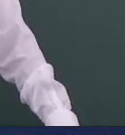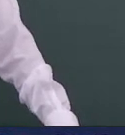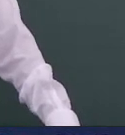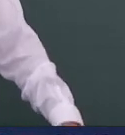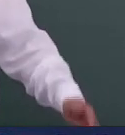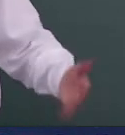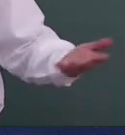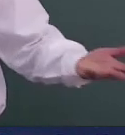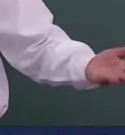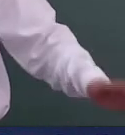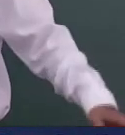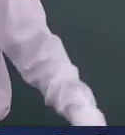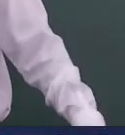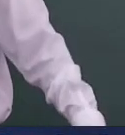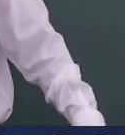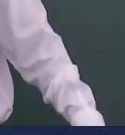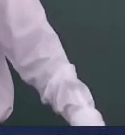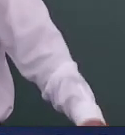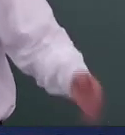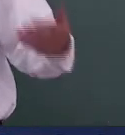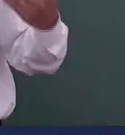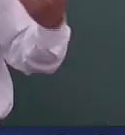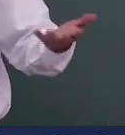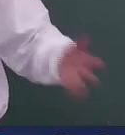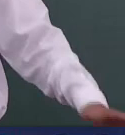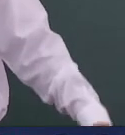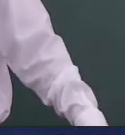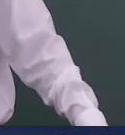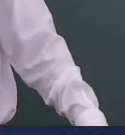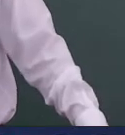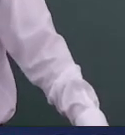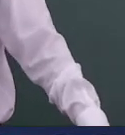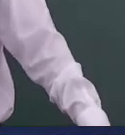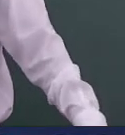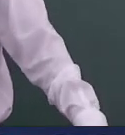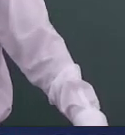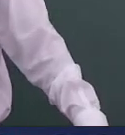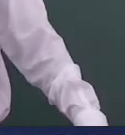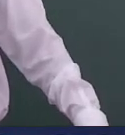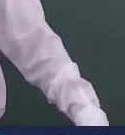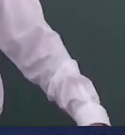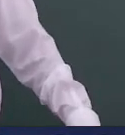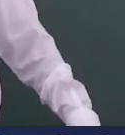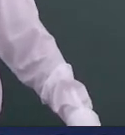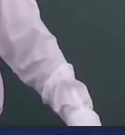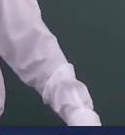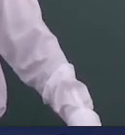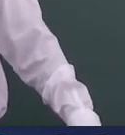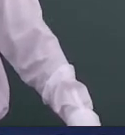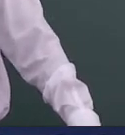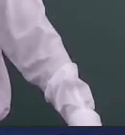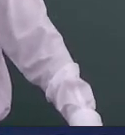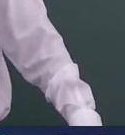atualizar vocês, né? No mundo inteiro já tem mais de 105 mil casos de pessoas confirmadamente